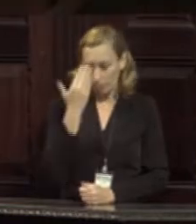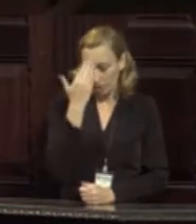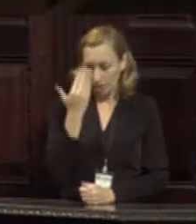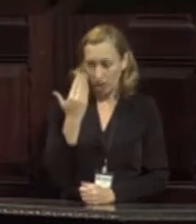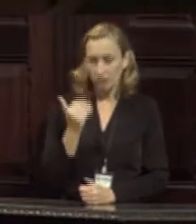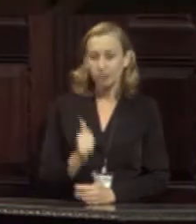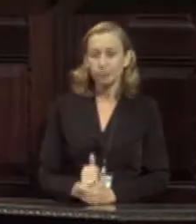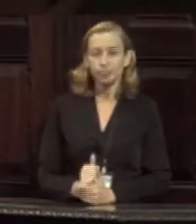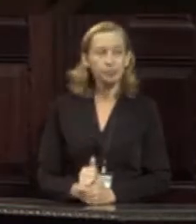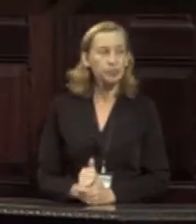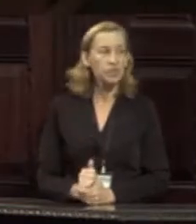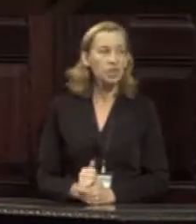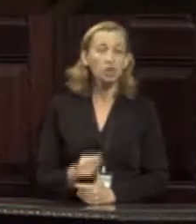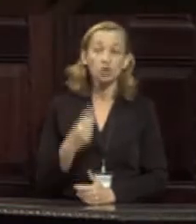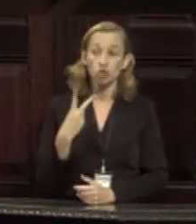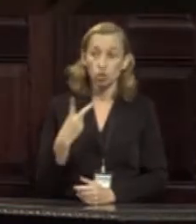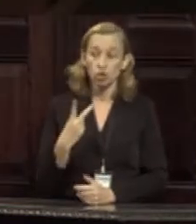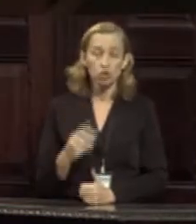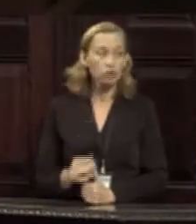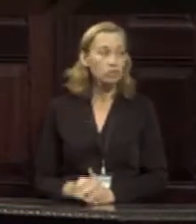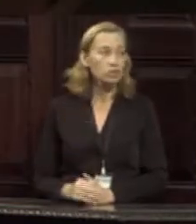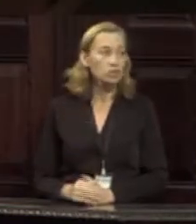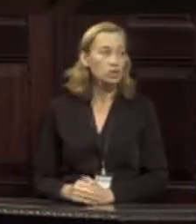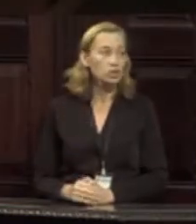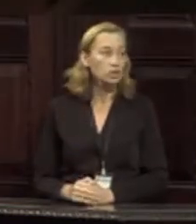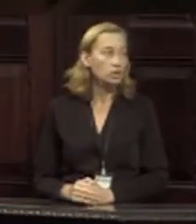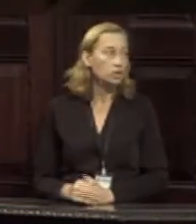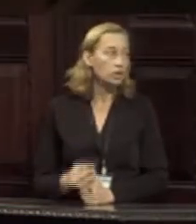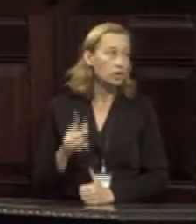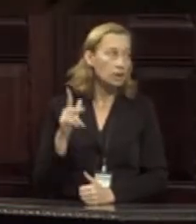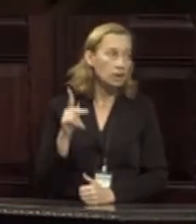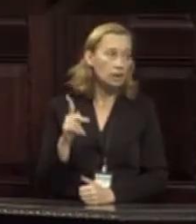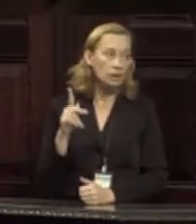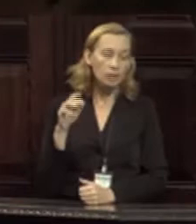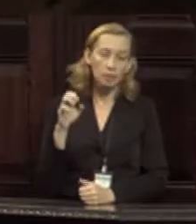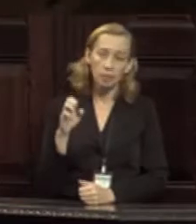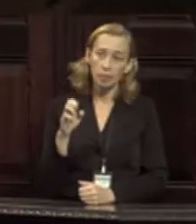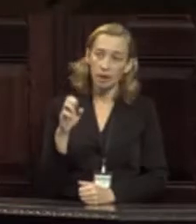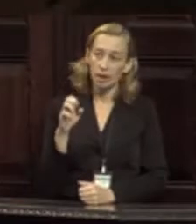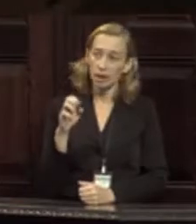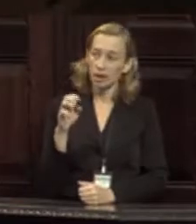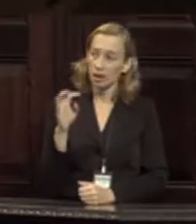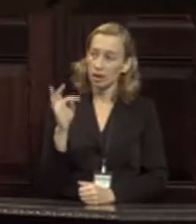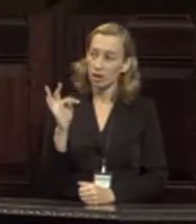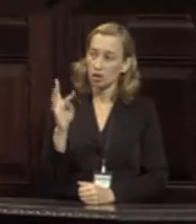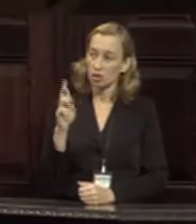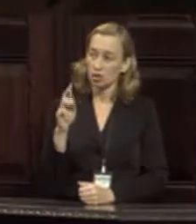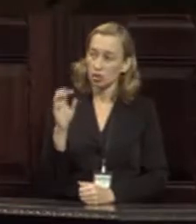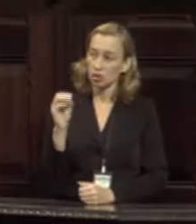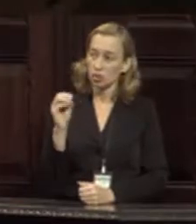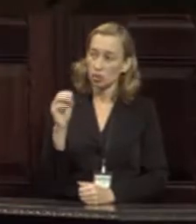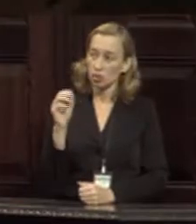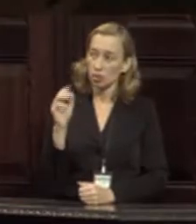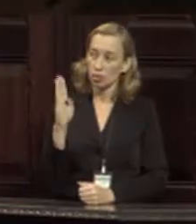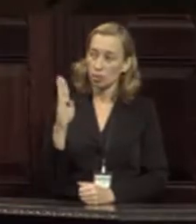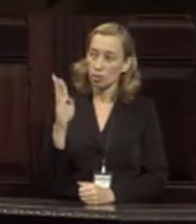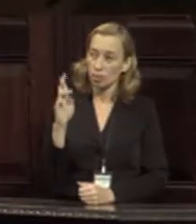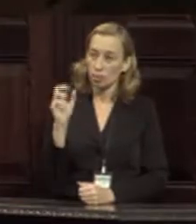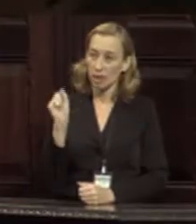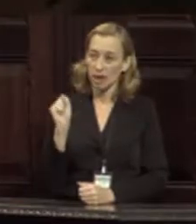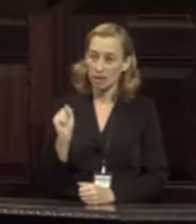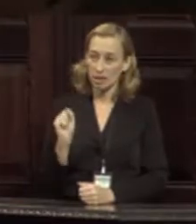Jânio. 2. A Petrobras e as outras concessionárias,